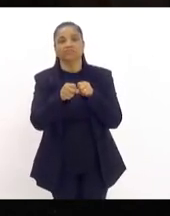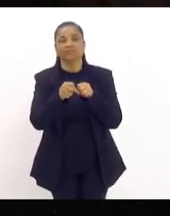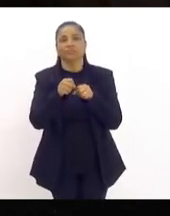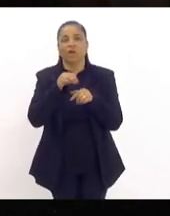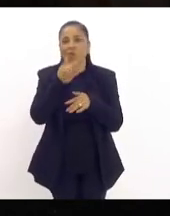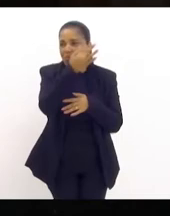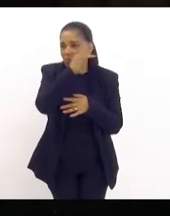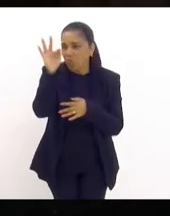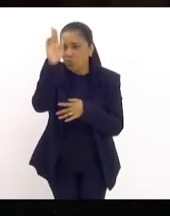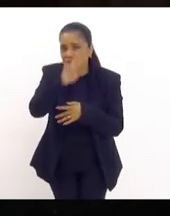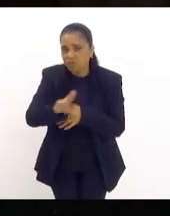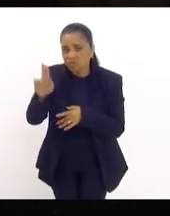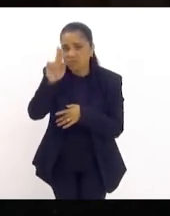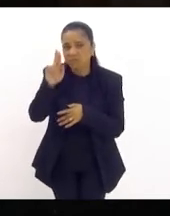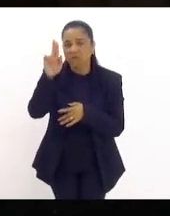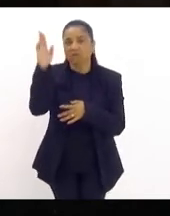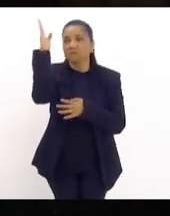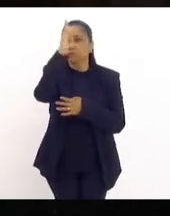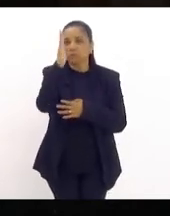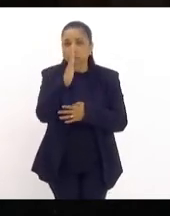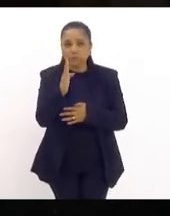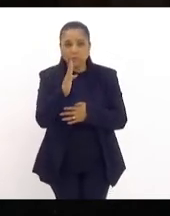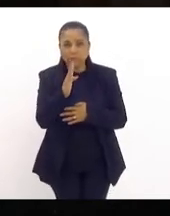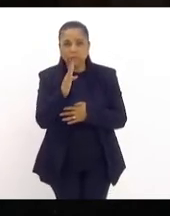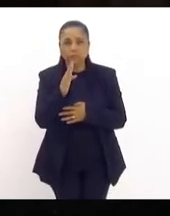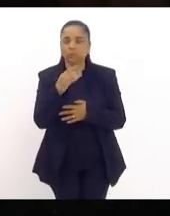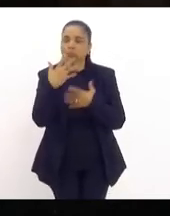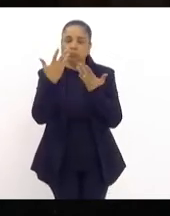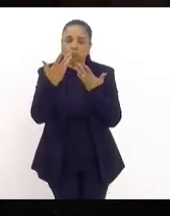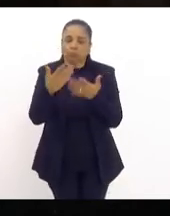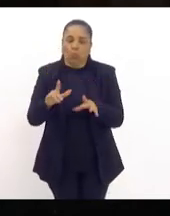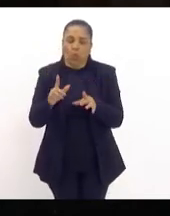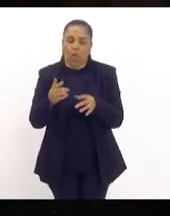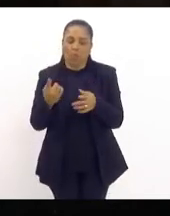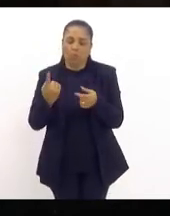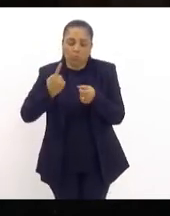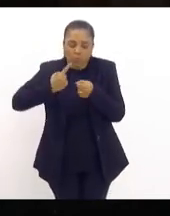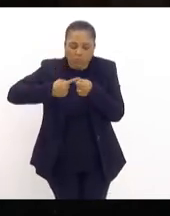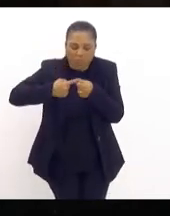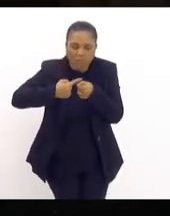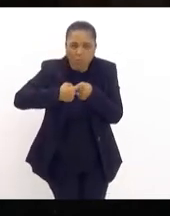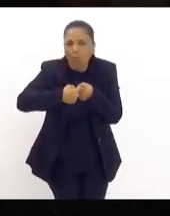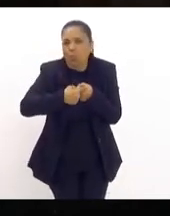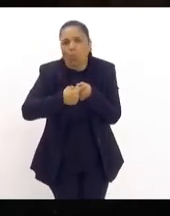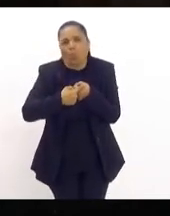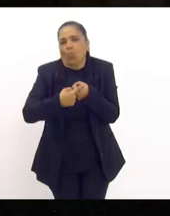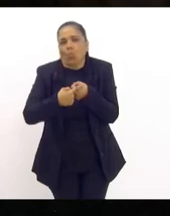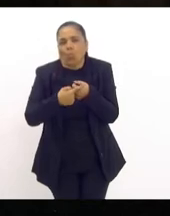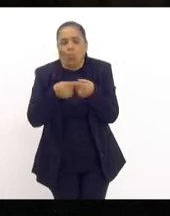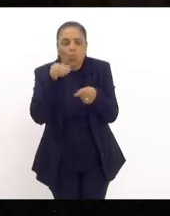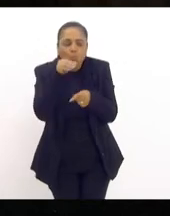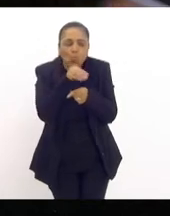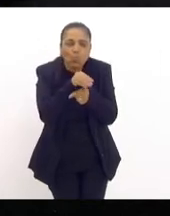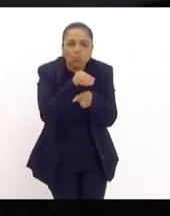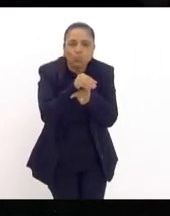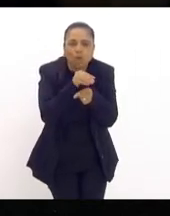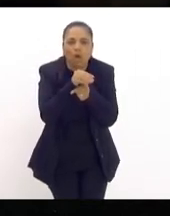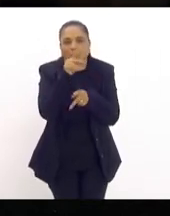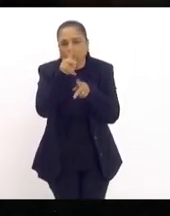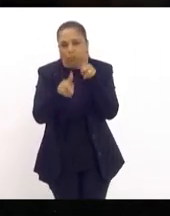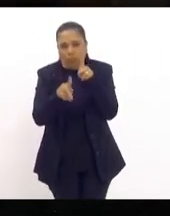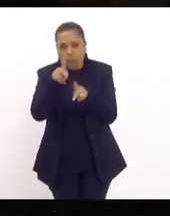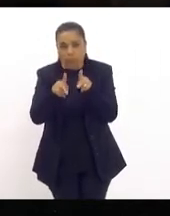se predispõem a ir para o interior cuidar da saúde básica do nosso povo. Então, o governo